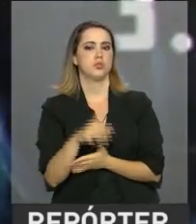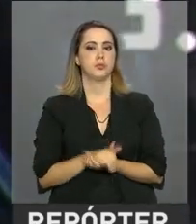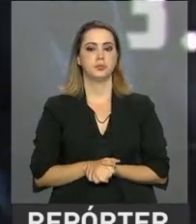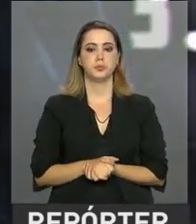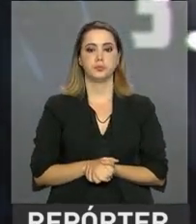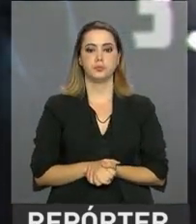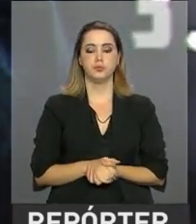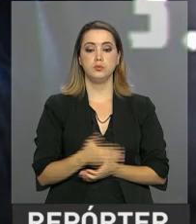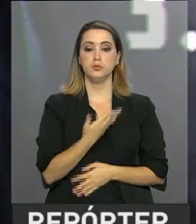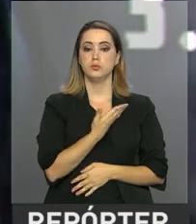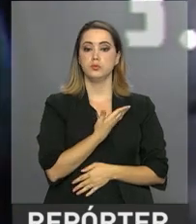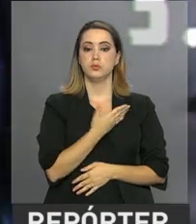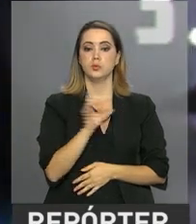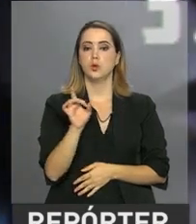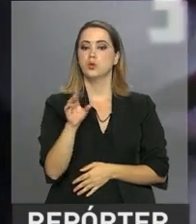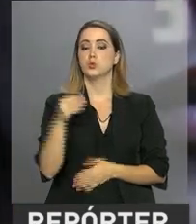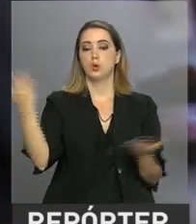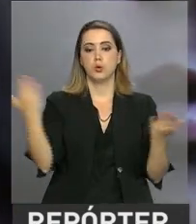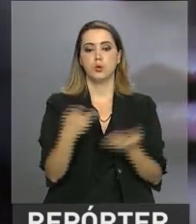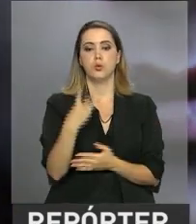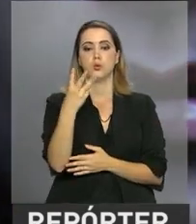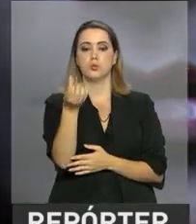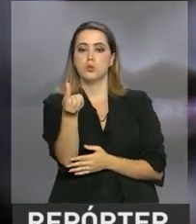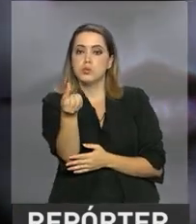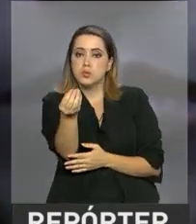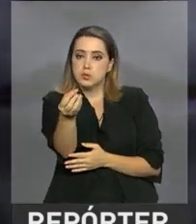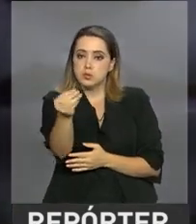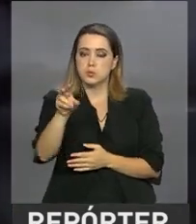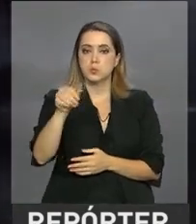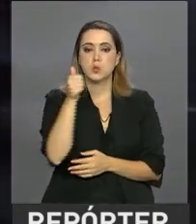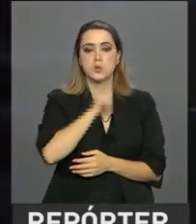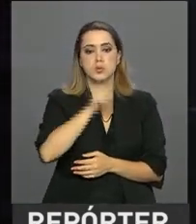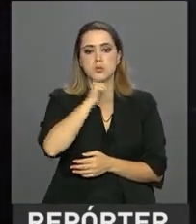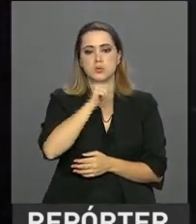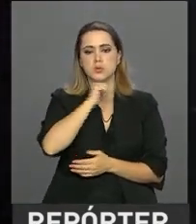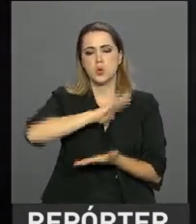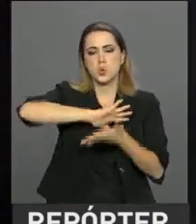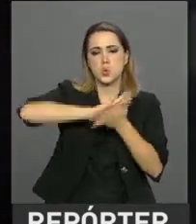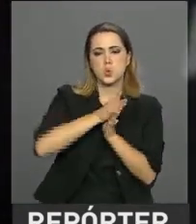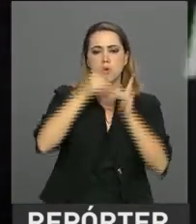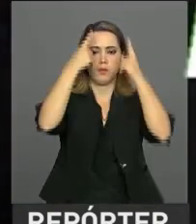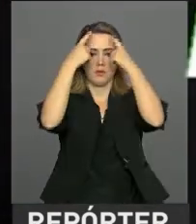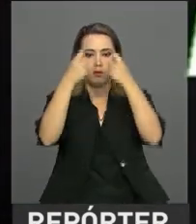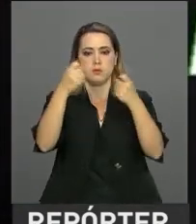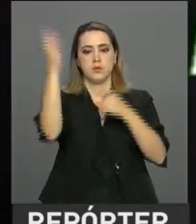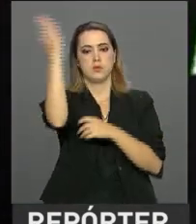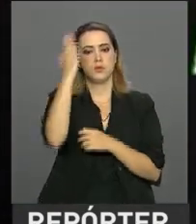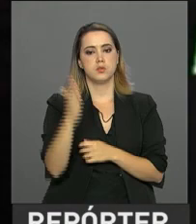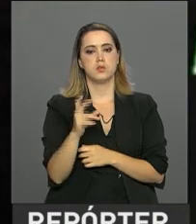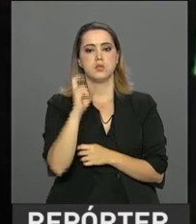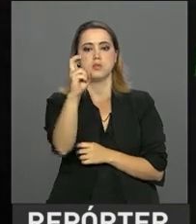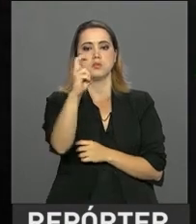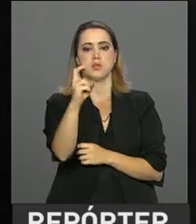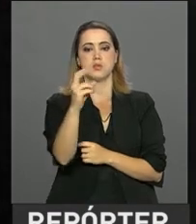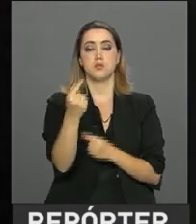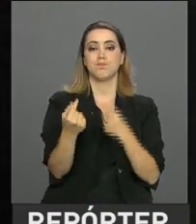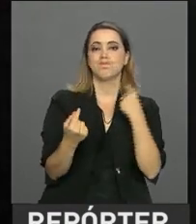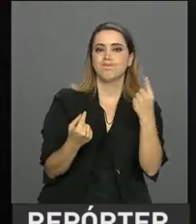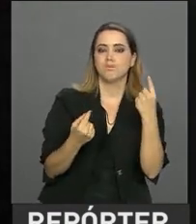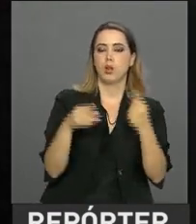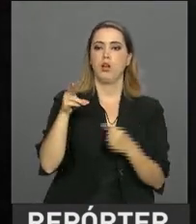hoje, 3.600 mulheres vão sofrer violência no Brasil. São 5 casos a